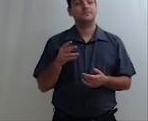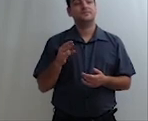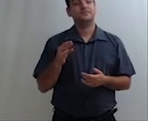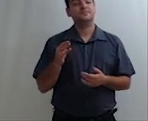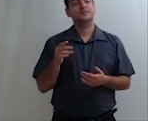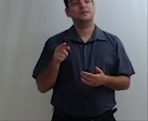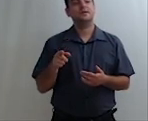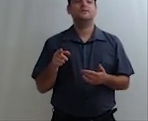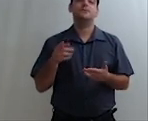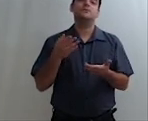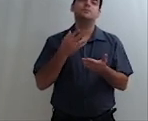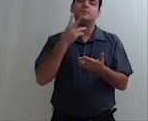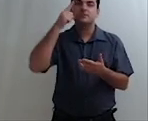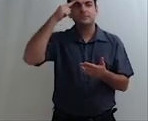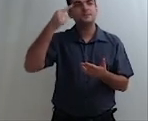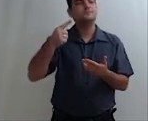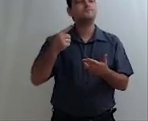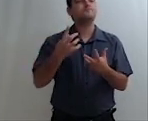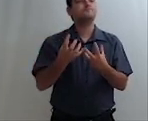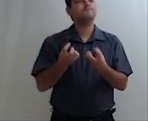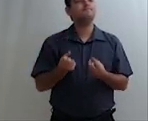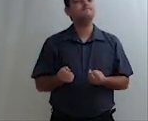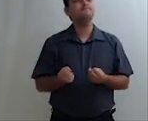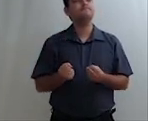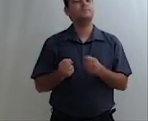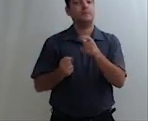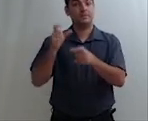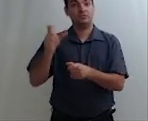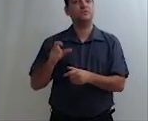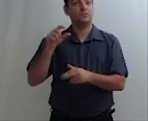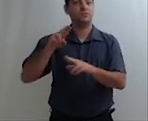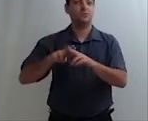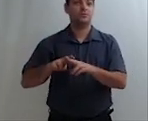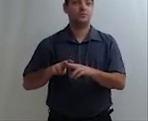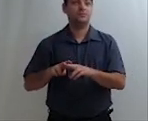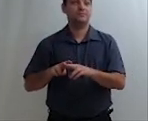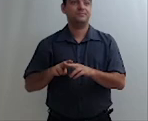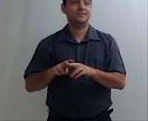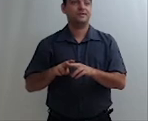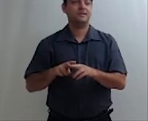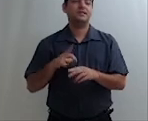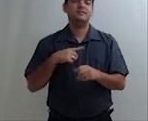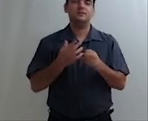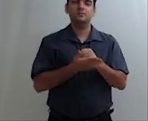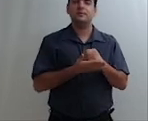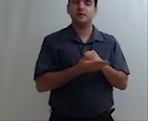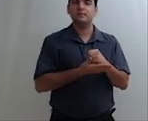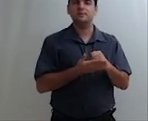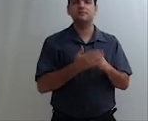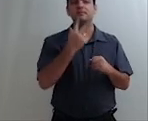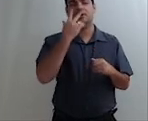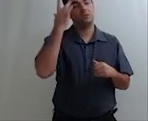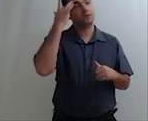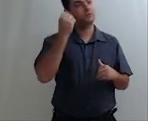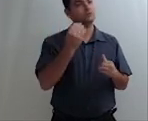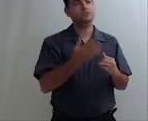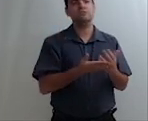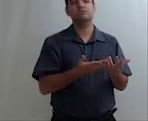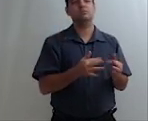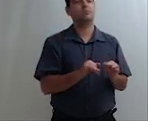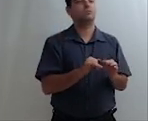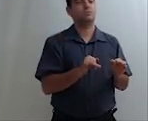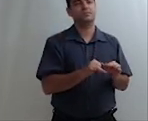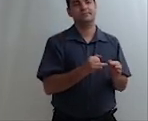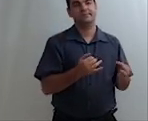acolhimento do recorrente ela foi embasada de forma genérica né nó estamos aqui para